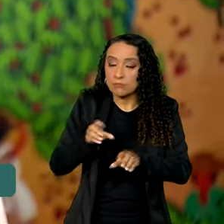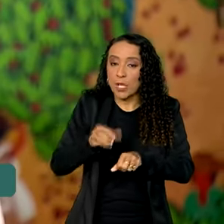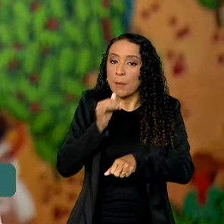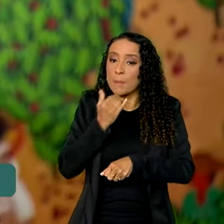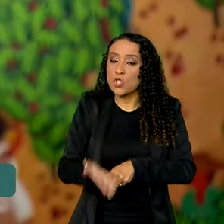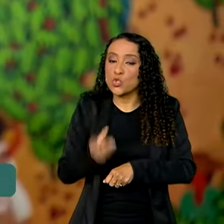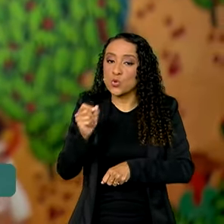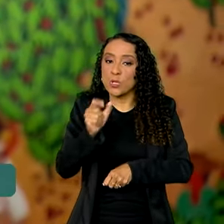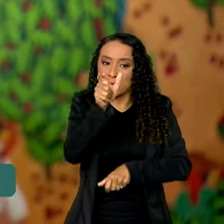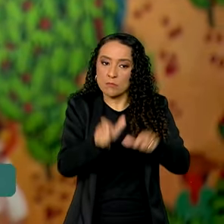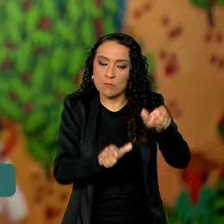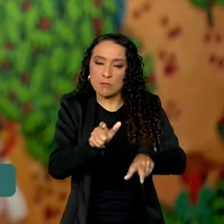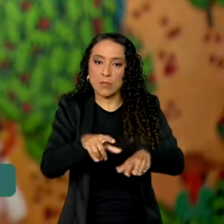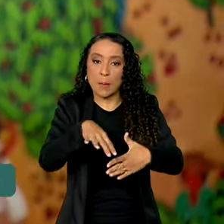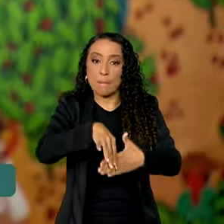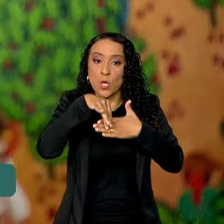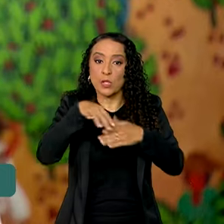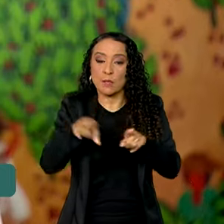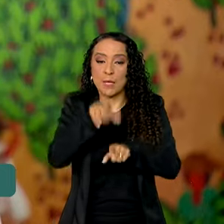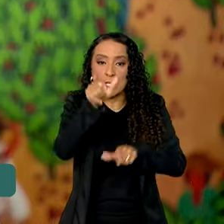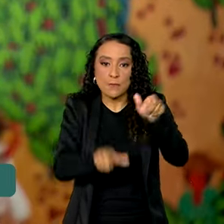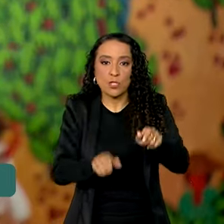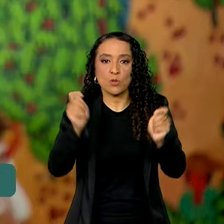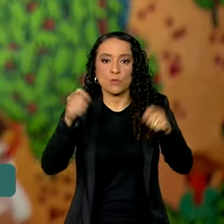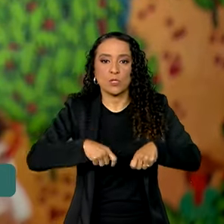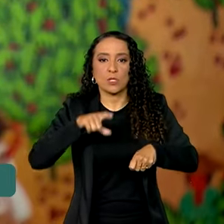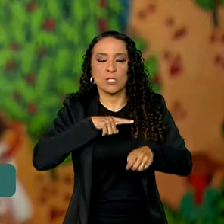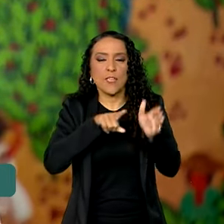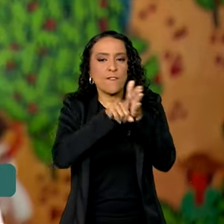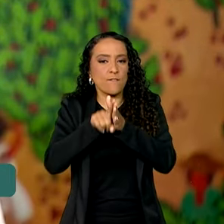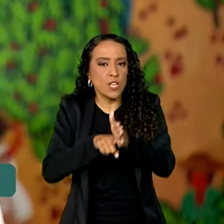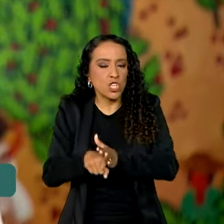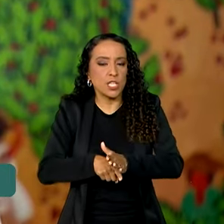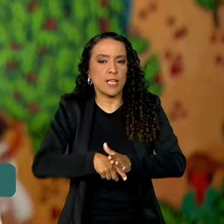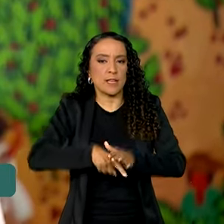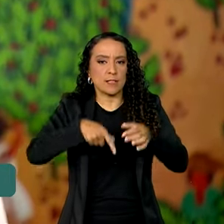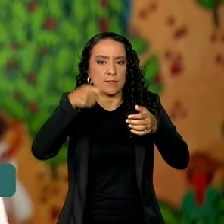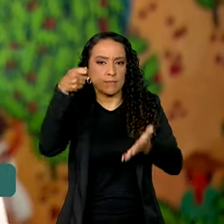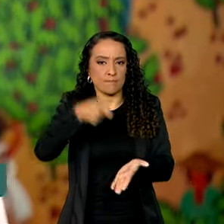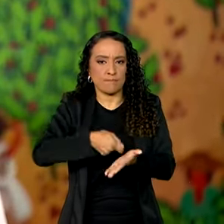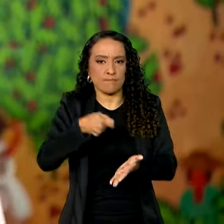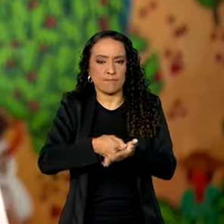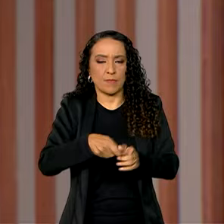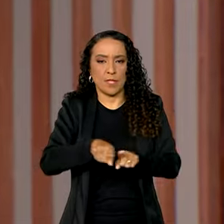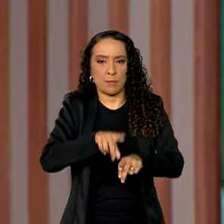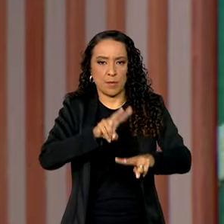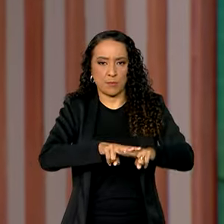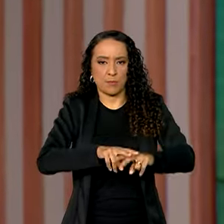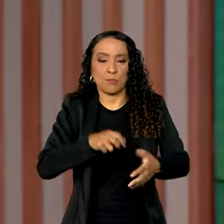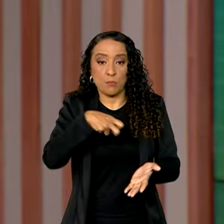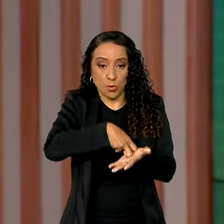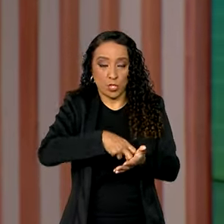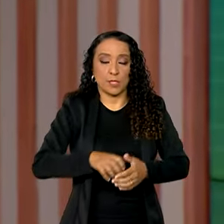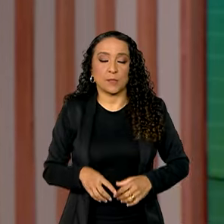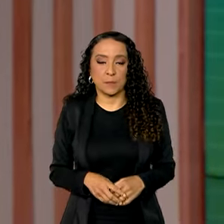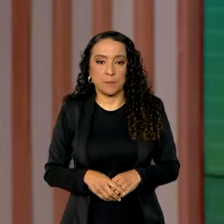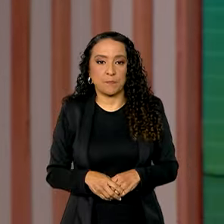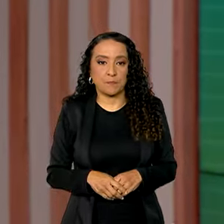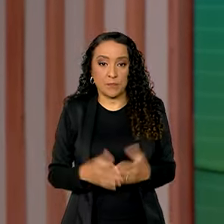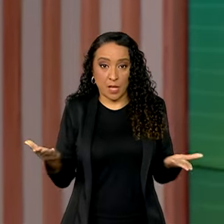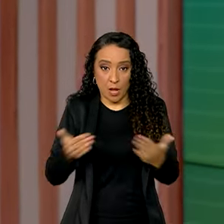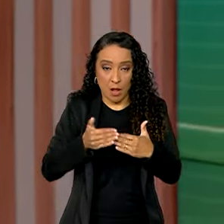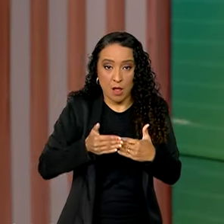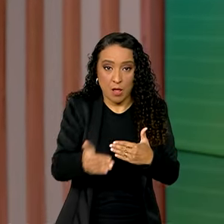esses casos sejam priorizados e que as pessoas possam ser investigadas com celeridade e punidas. A partir